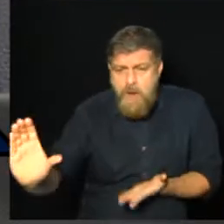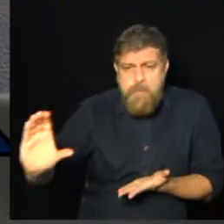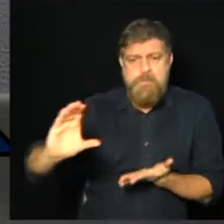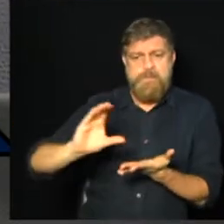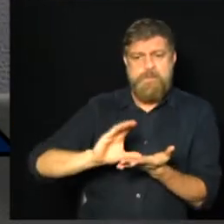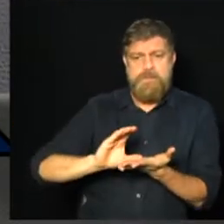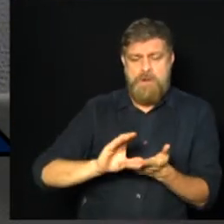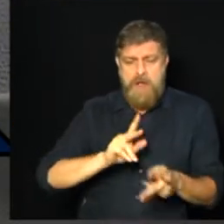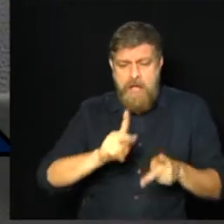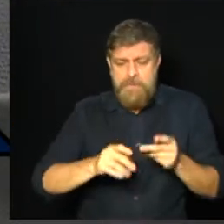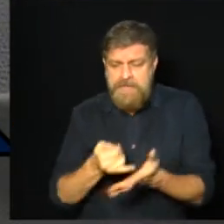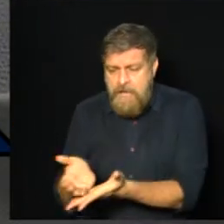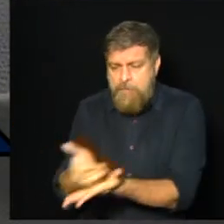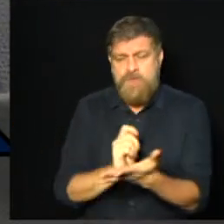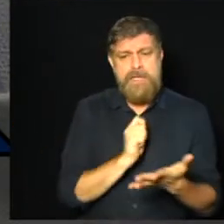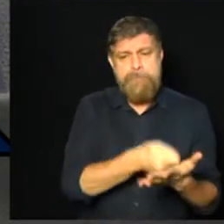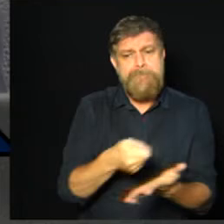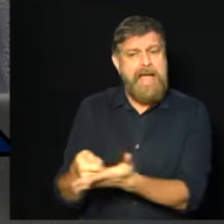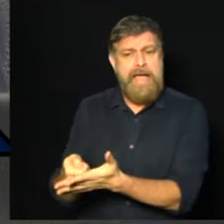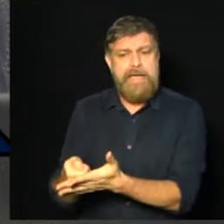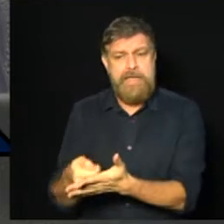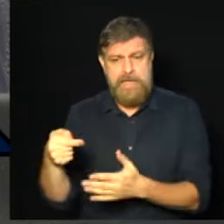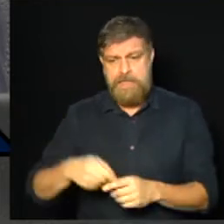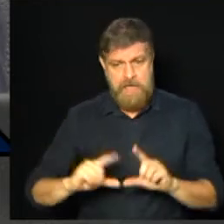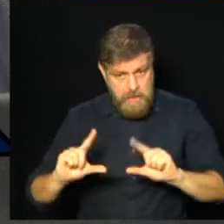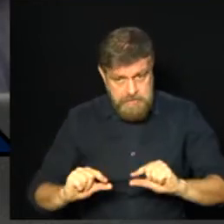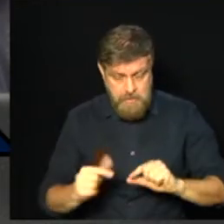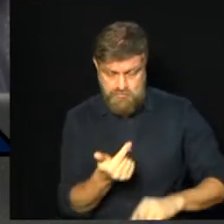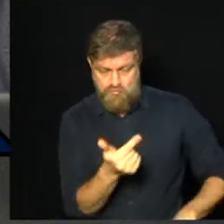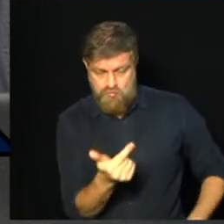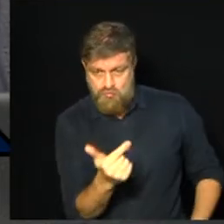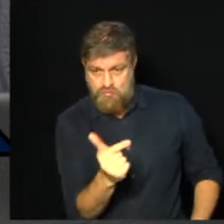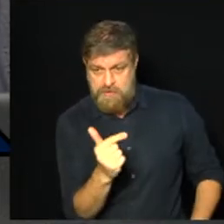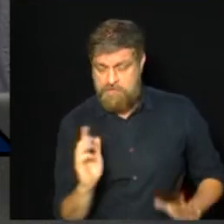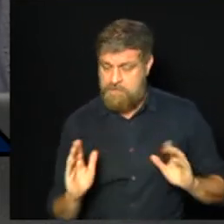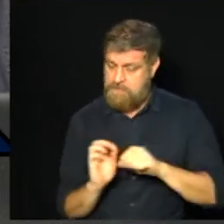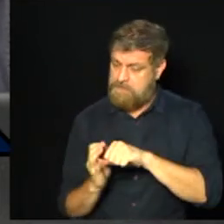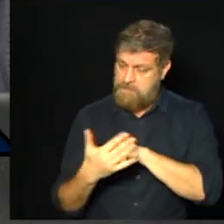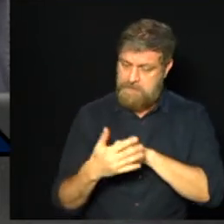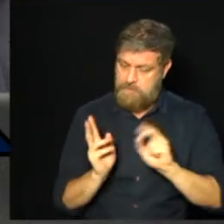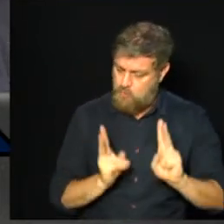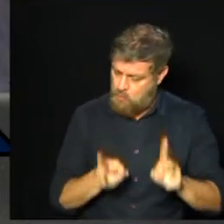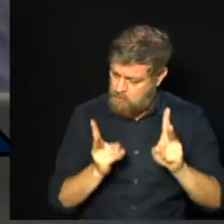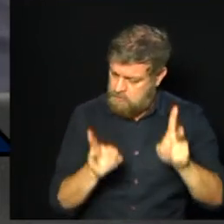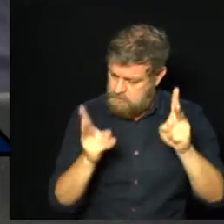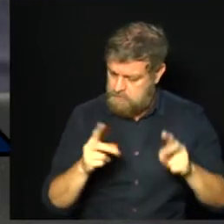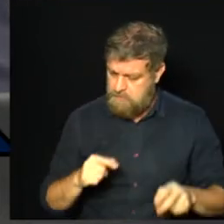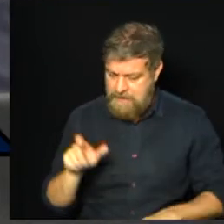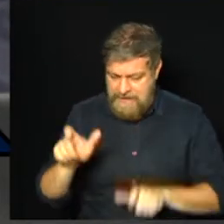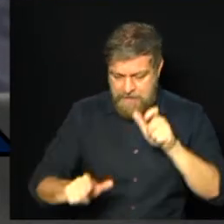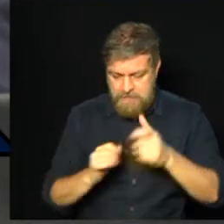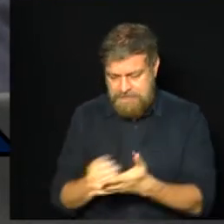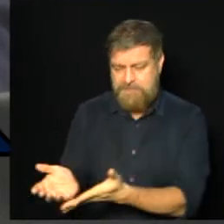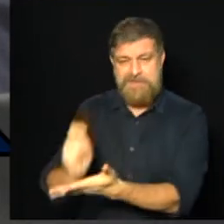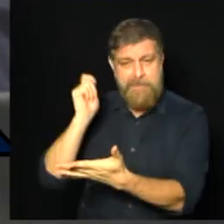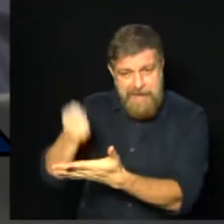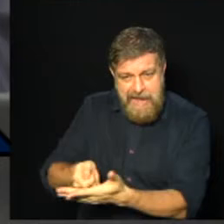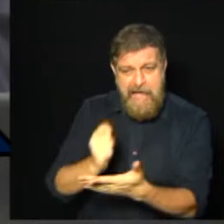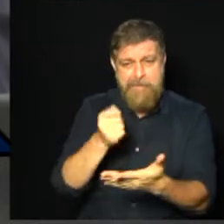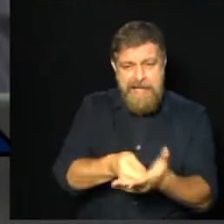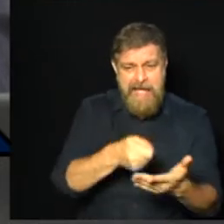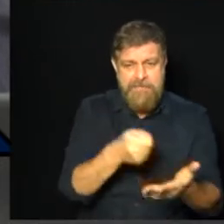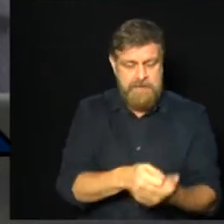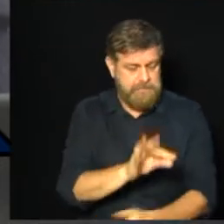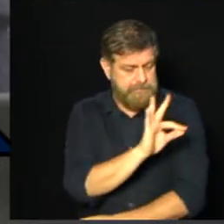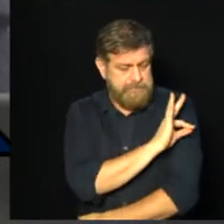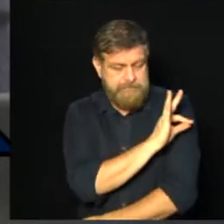população paga o seu imposto. E o imposto não teve redução, mesmo na pandemia. Nós estamos acompanhando aqui alguns refis, algumas